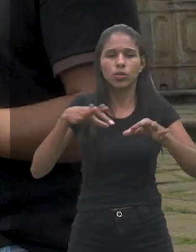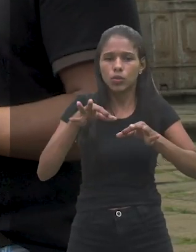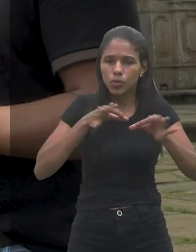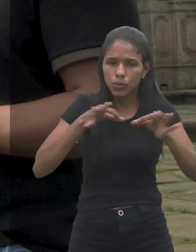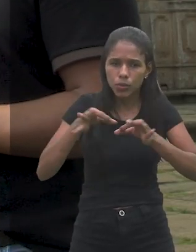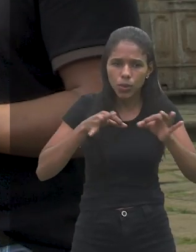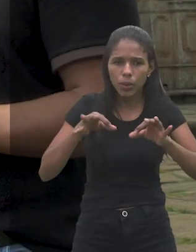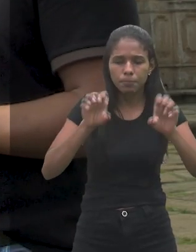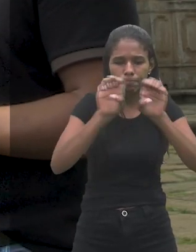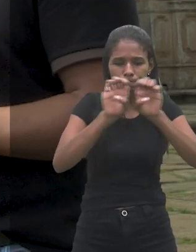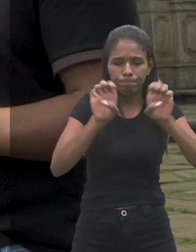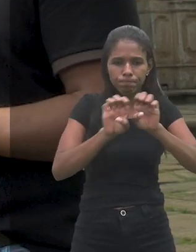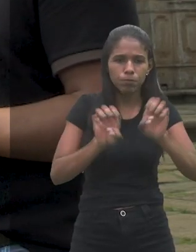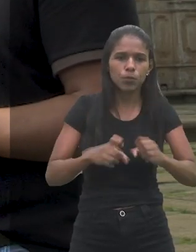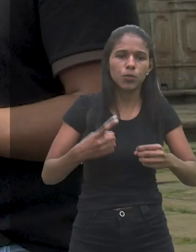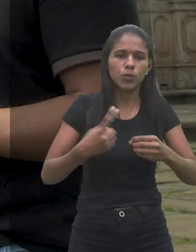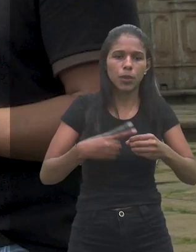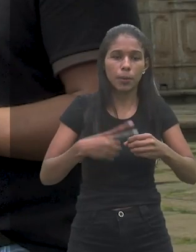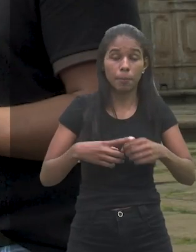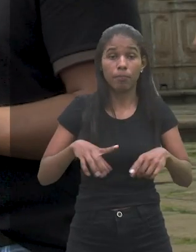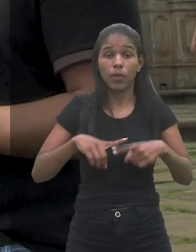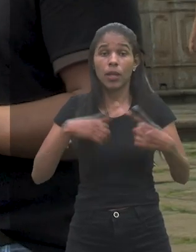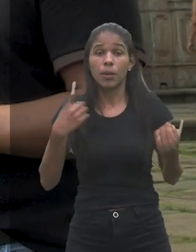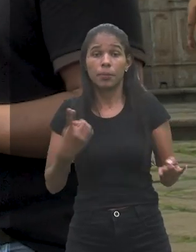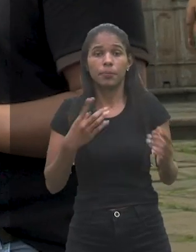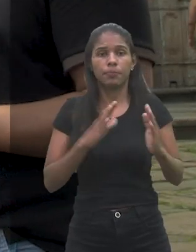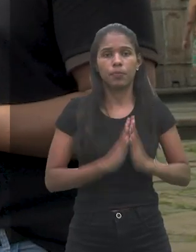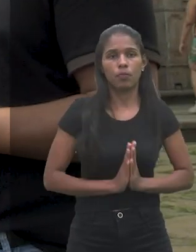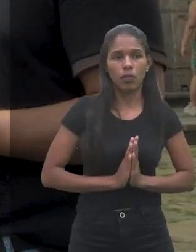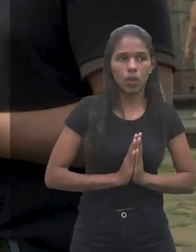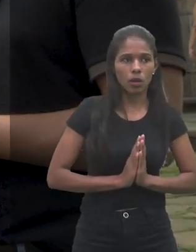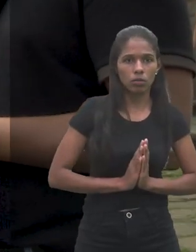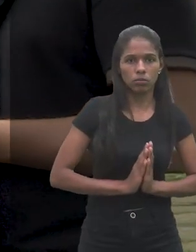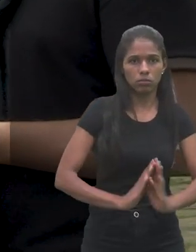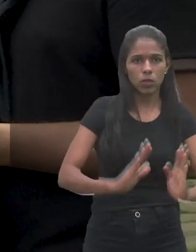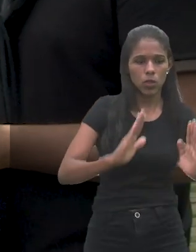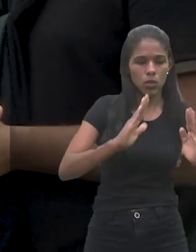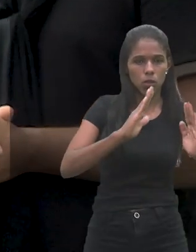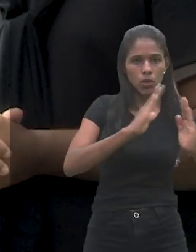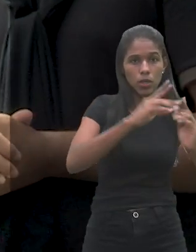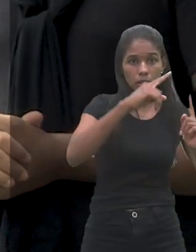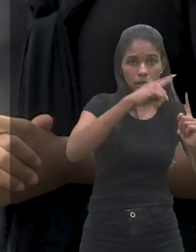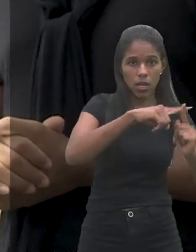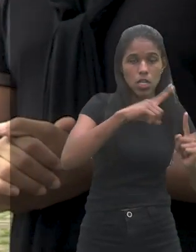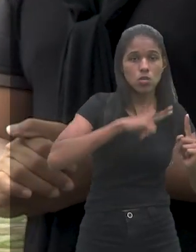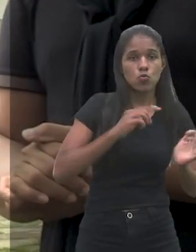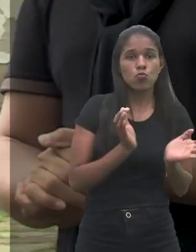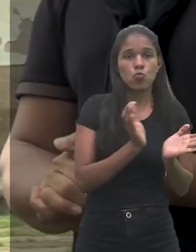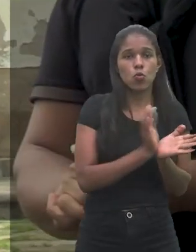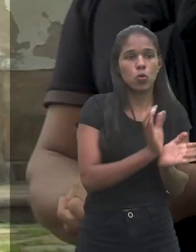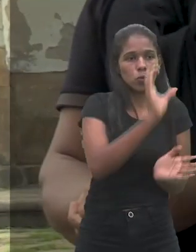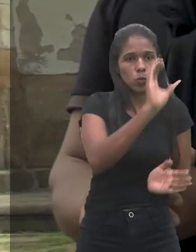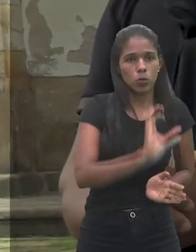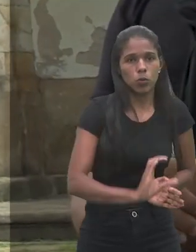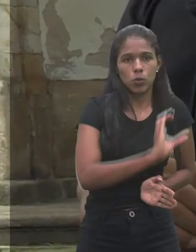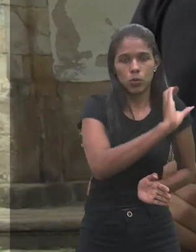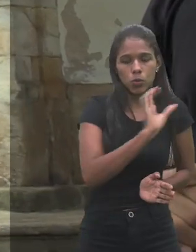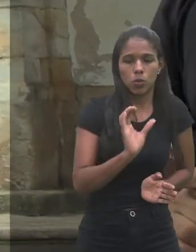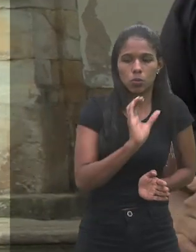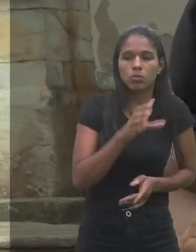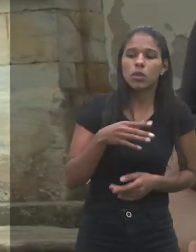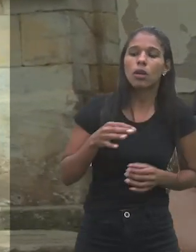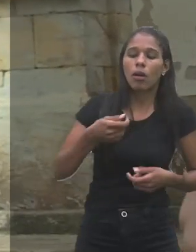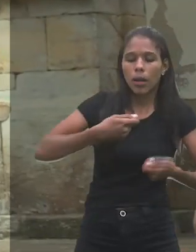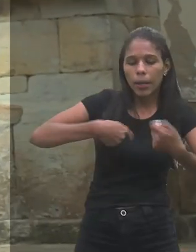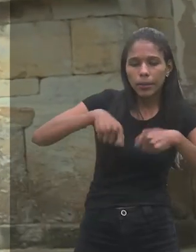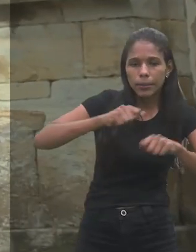Conceição envia Manuel Francisco Lisboa para a Basílica do Pilar, onde ele leva consigo o Antônio, um pouco